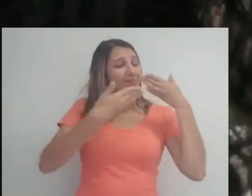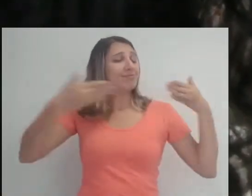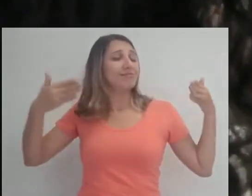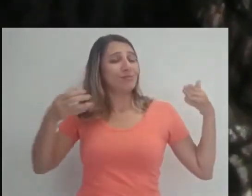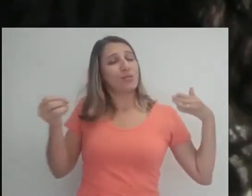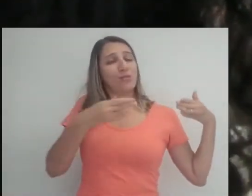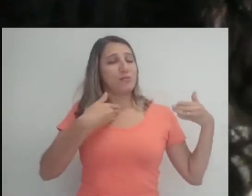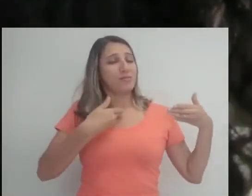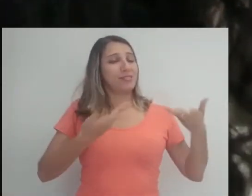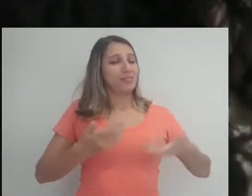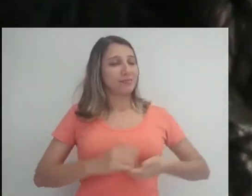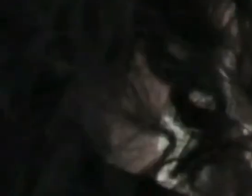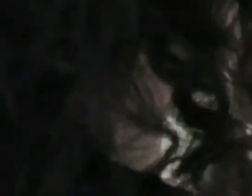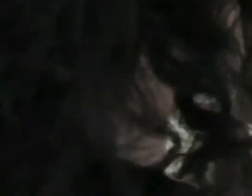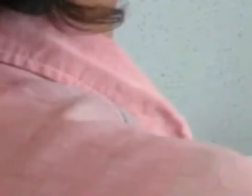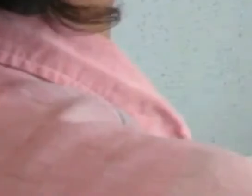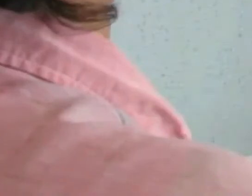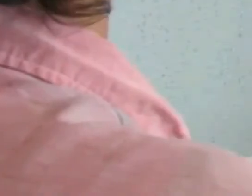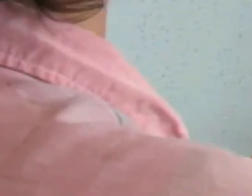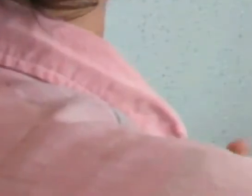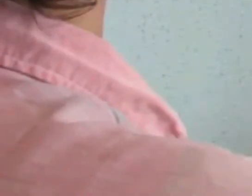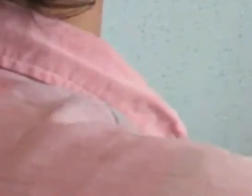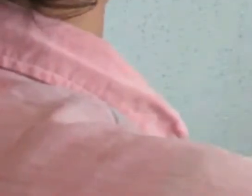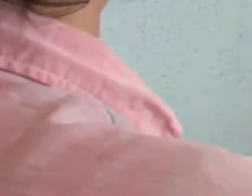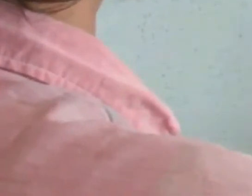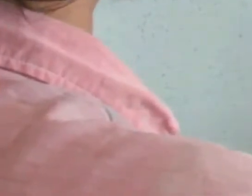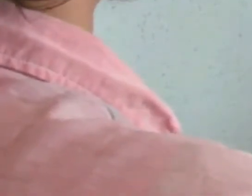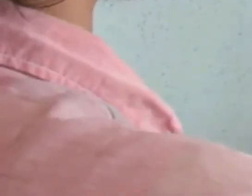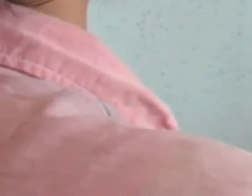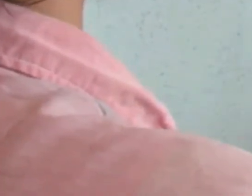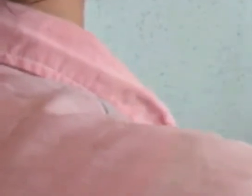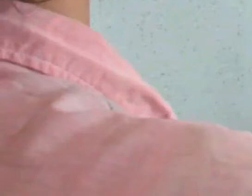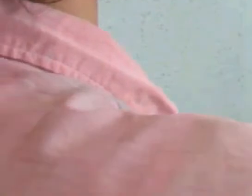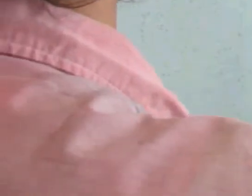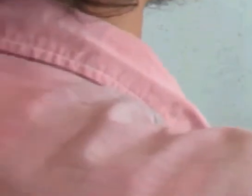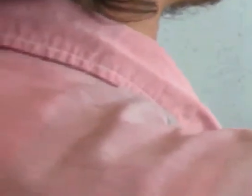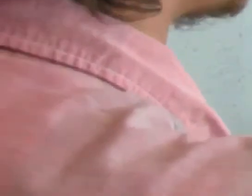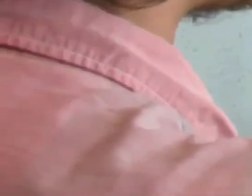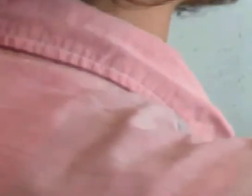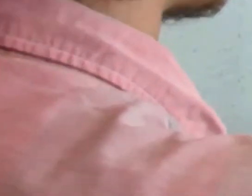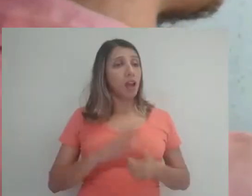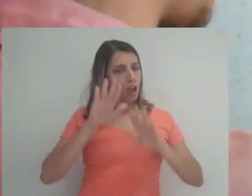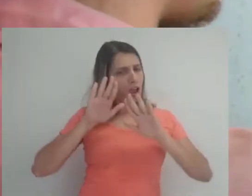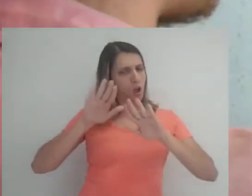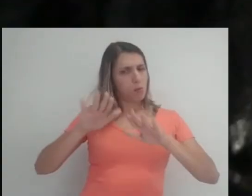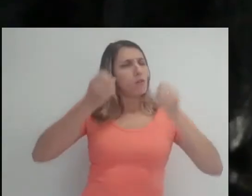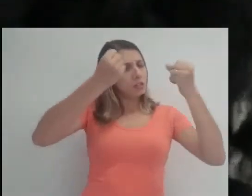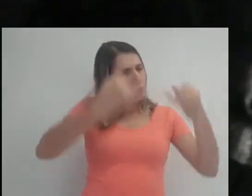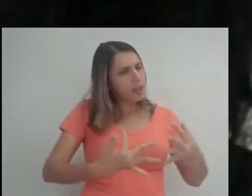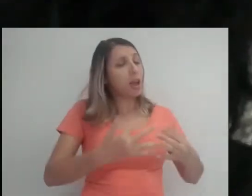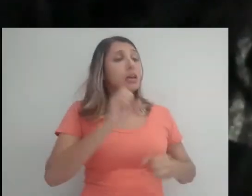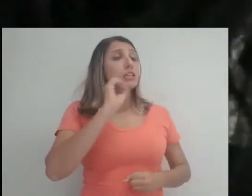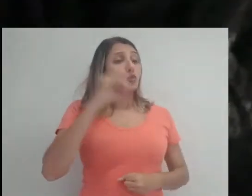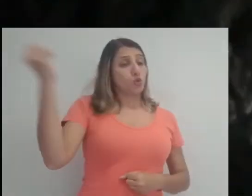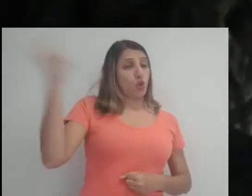entrando em cena com uma cara nova. Tudo bem, mas como você pode esfriar as coisas? Estou chegando lá.